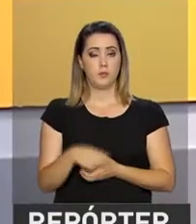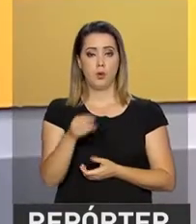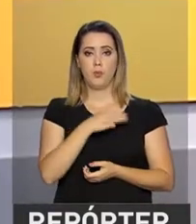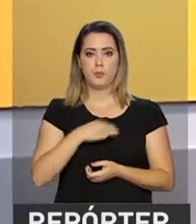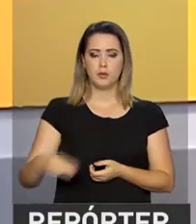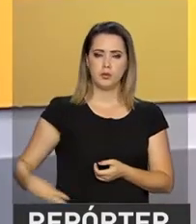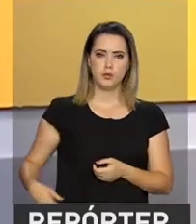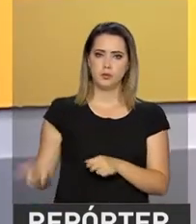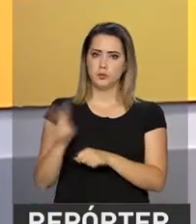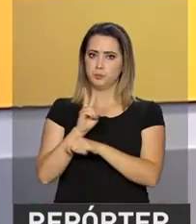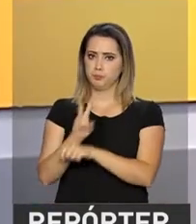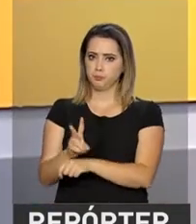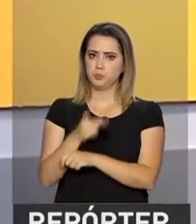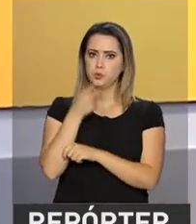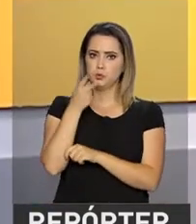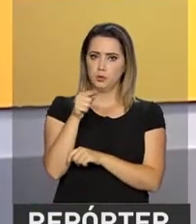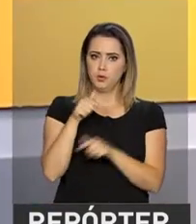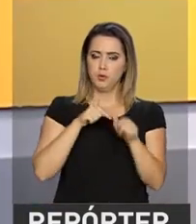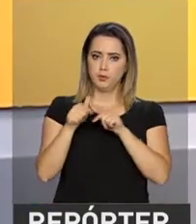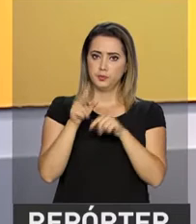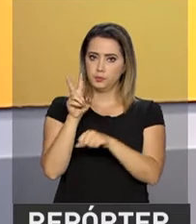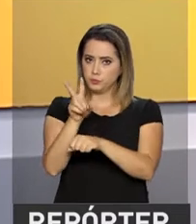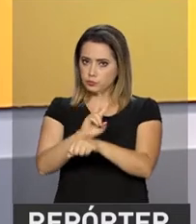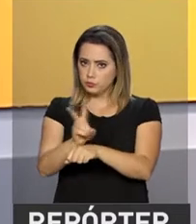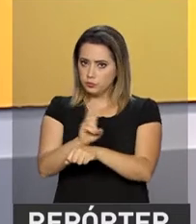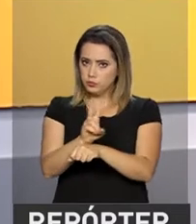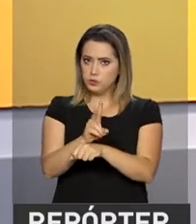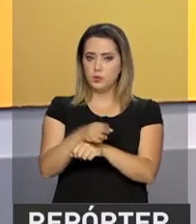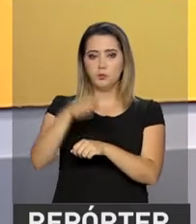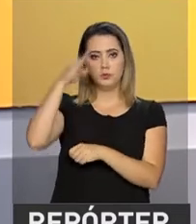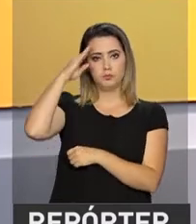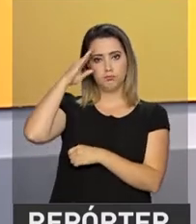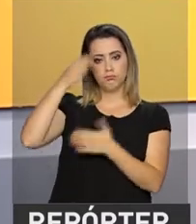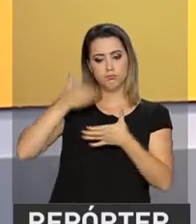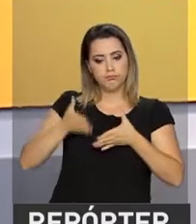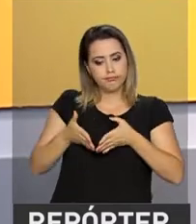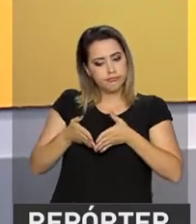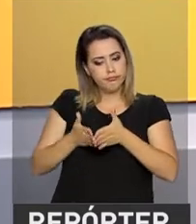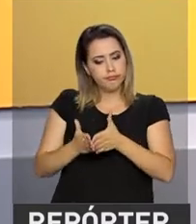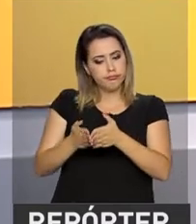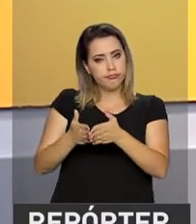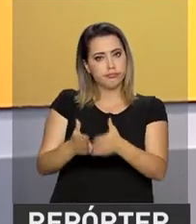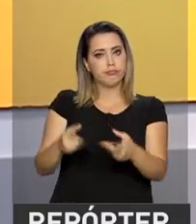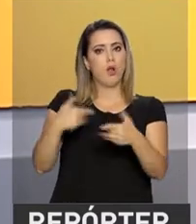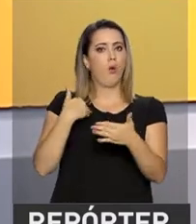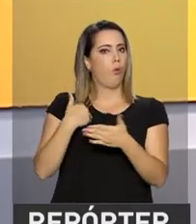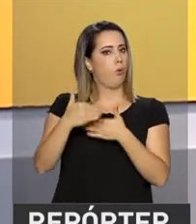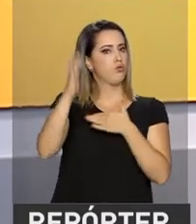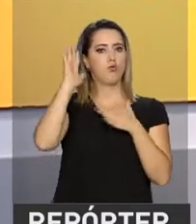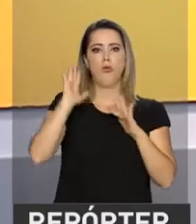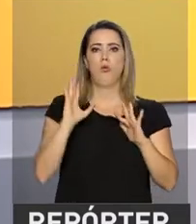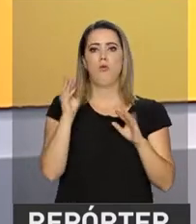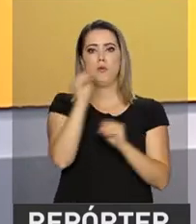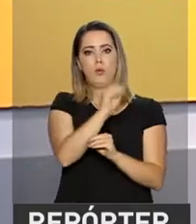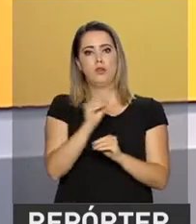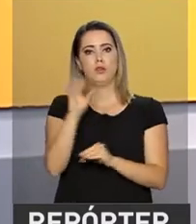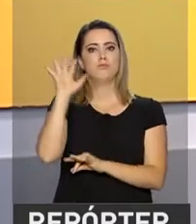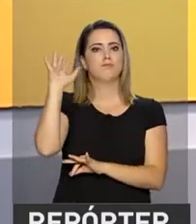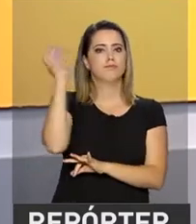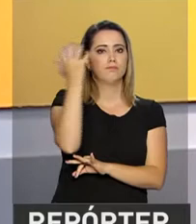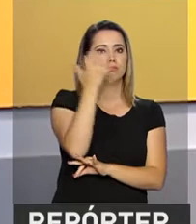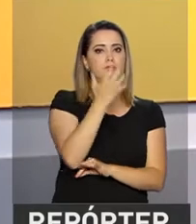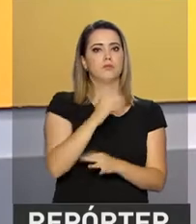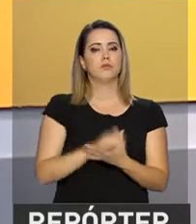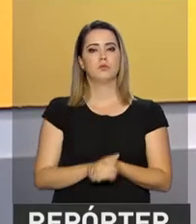da Defesa, Raul Jungmann, destacou que o trabalho de fiscalização feito pela Marinha Brasileira vai continuar para preservar o arquipélago